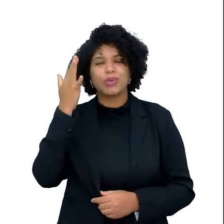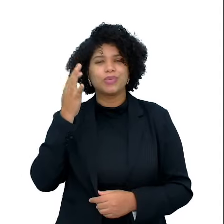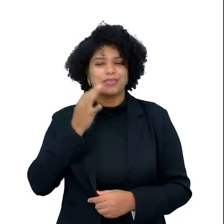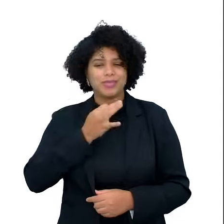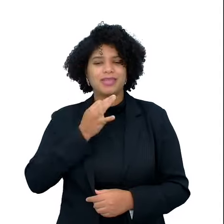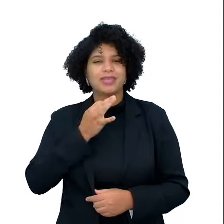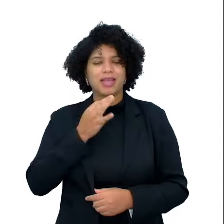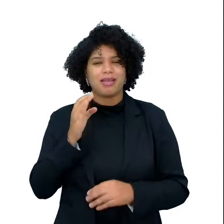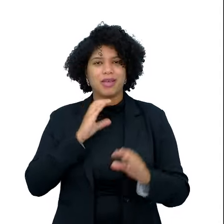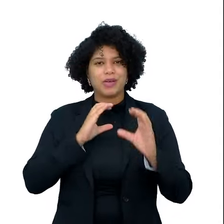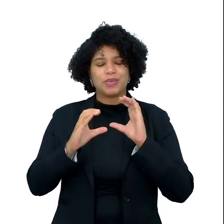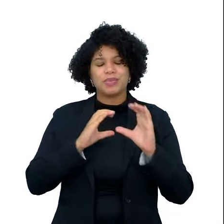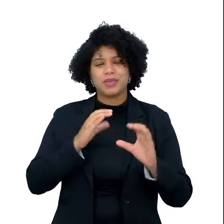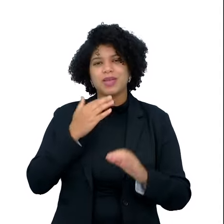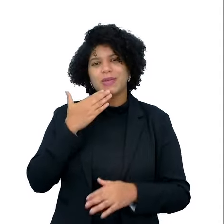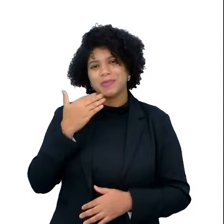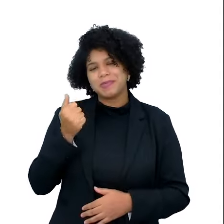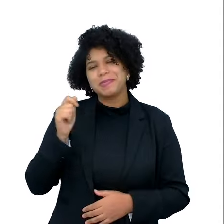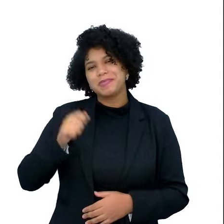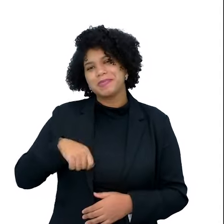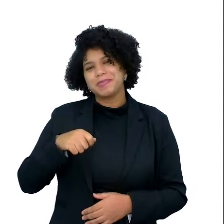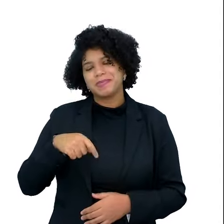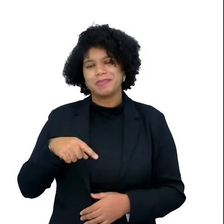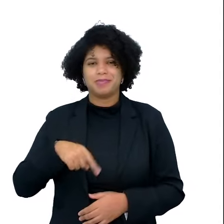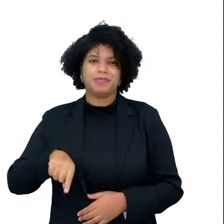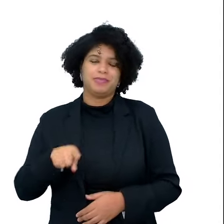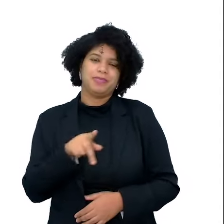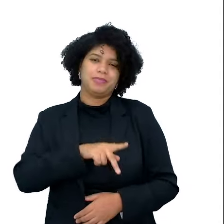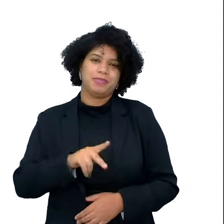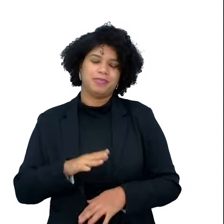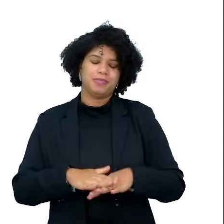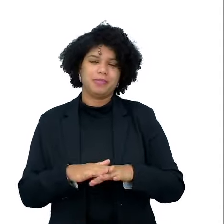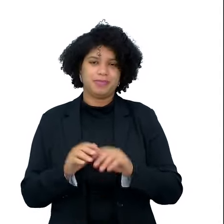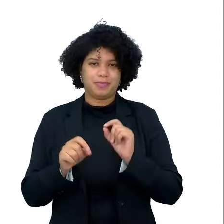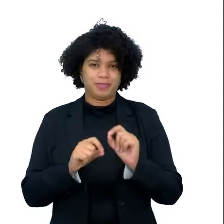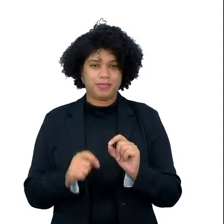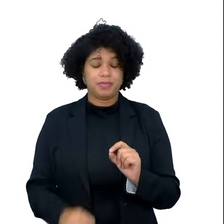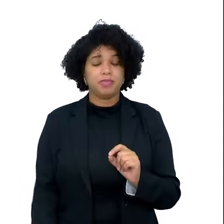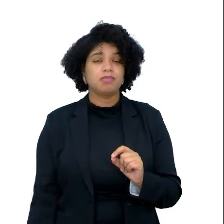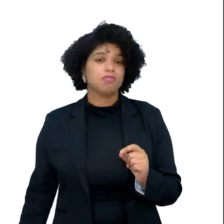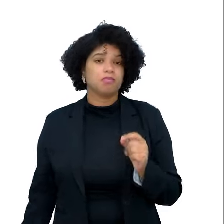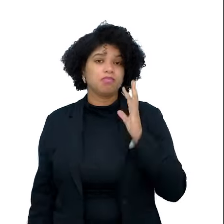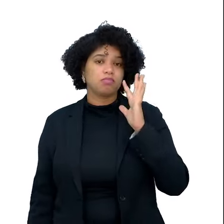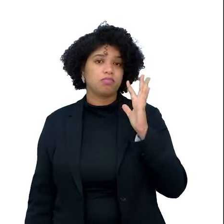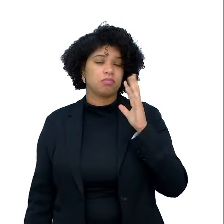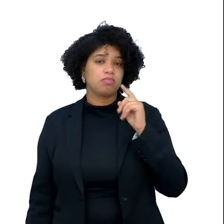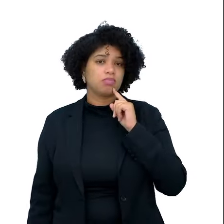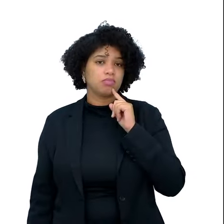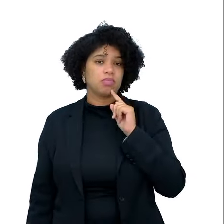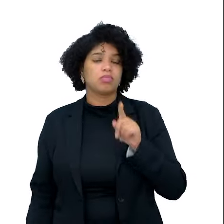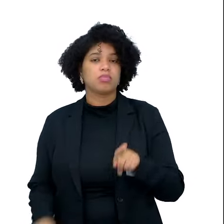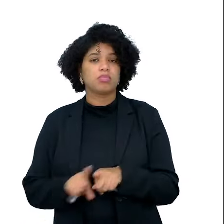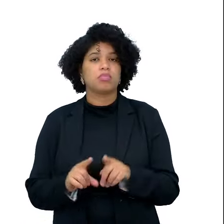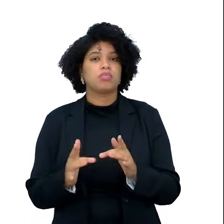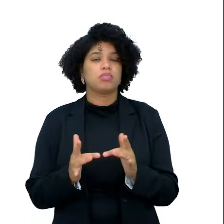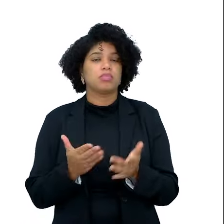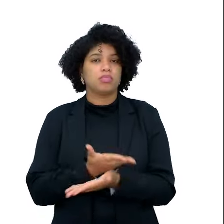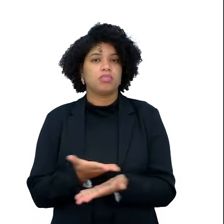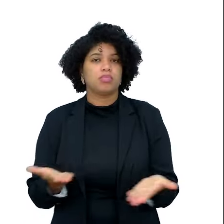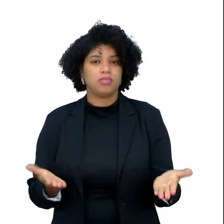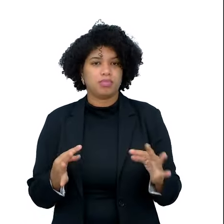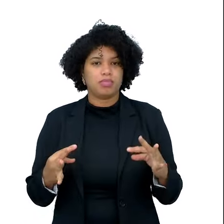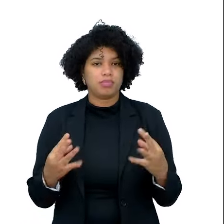nossa comunicação, para a gente compreender o que vem sendo feito e, de repente, por que não entrar em contato com vocês para a